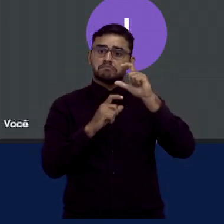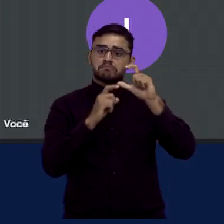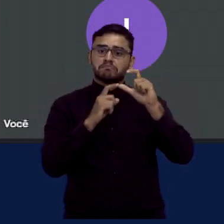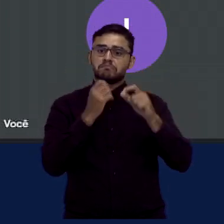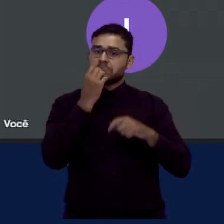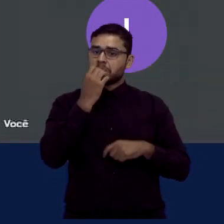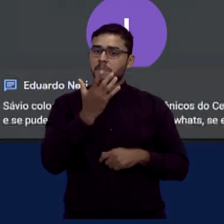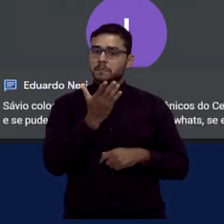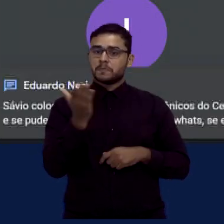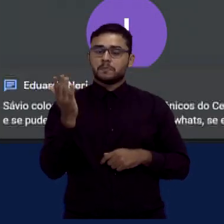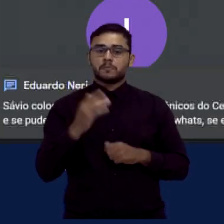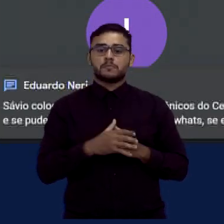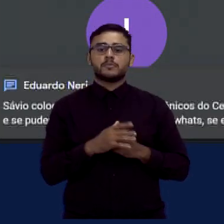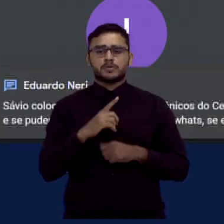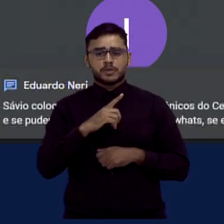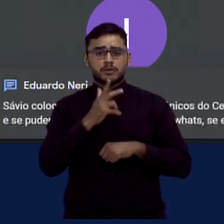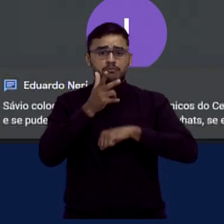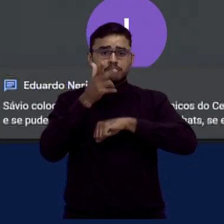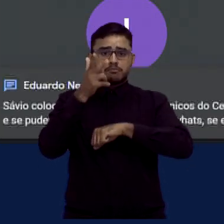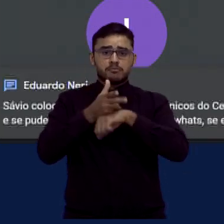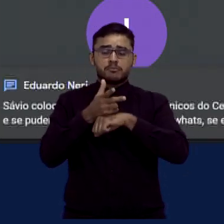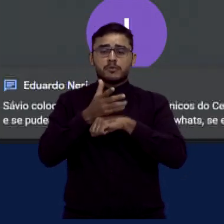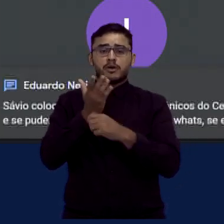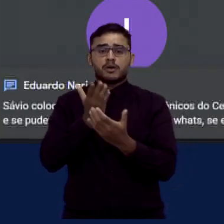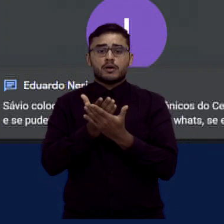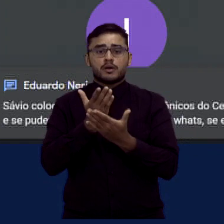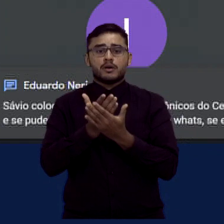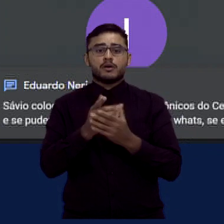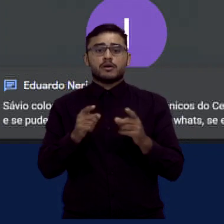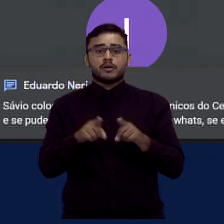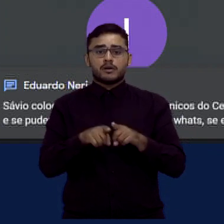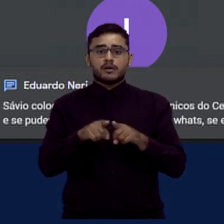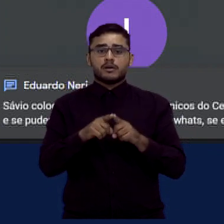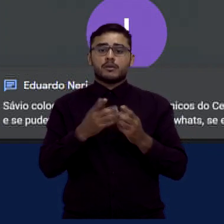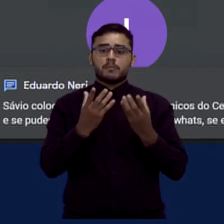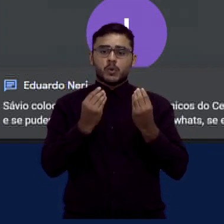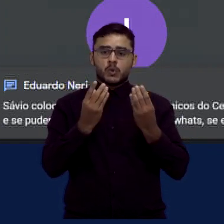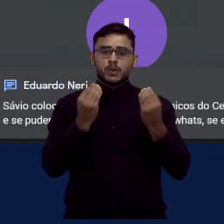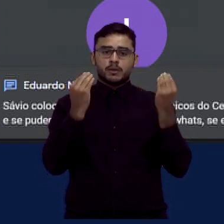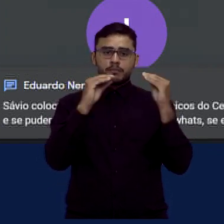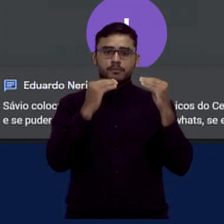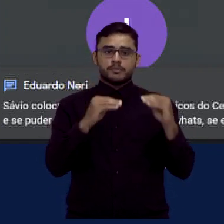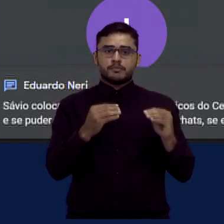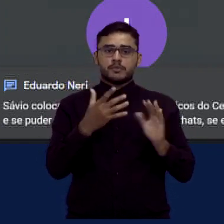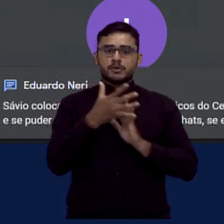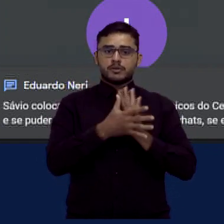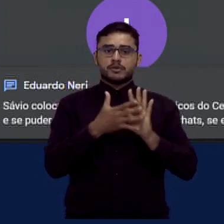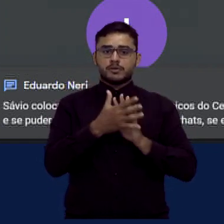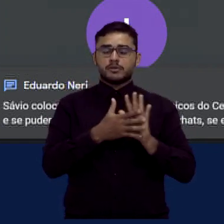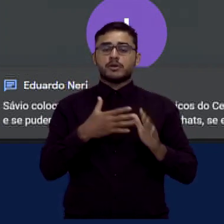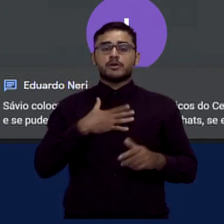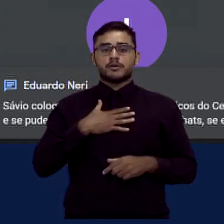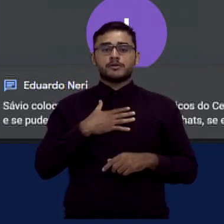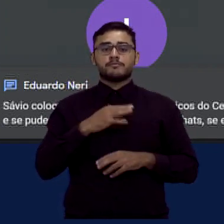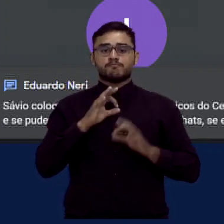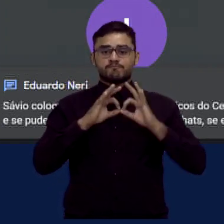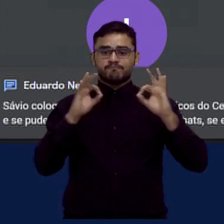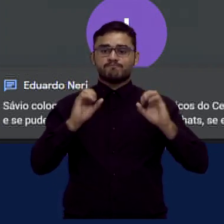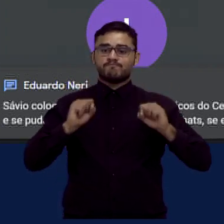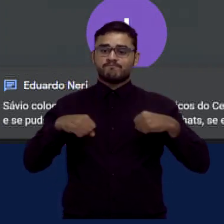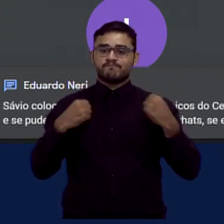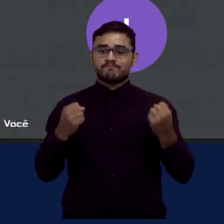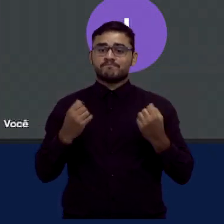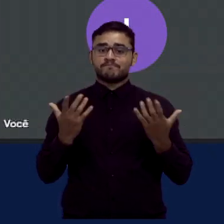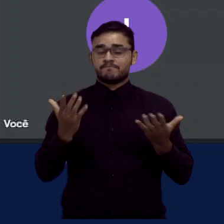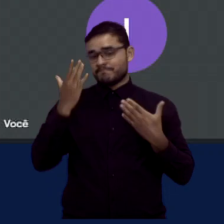tem aulas tanto gravadas minhas, como tem a parte textual, que eu gosto pra caramba. Tenho muito orgulho do trabalho que eu fiz ali. E